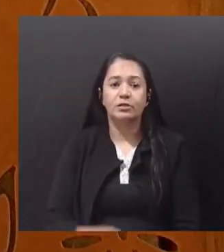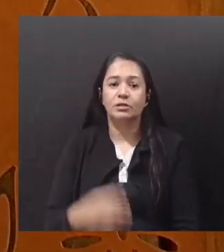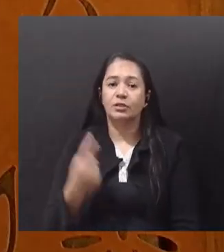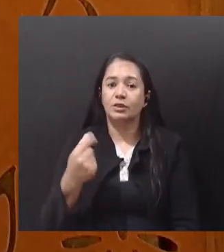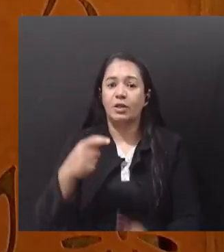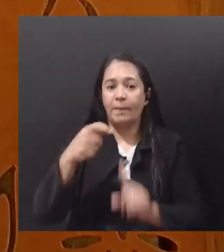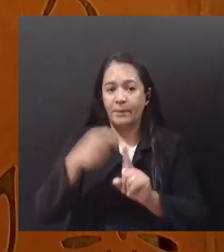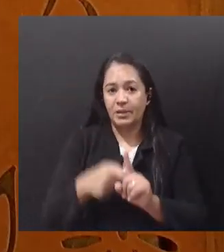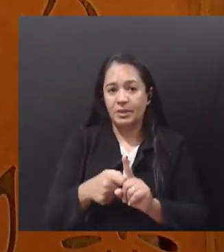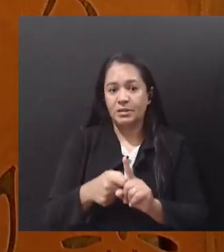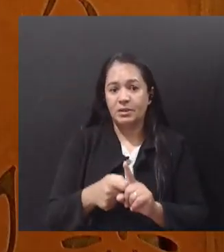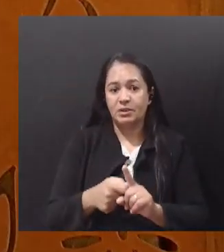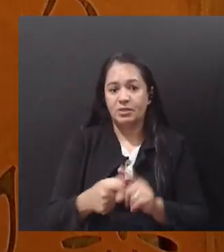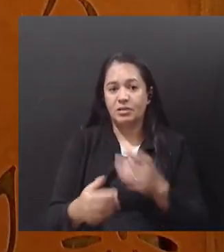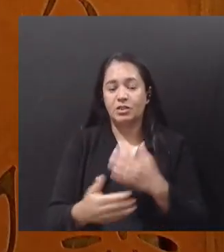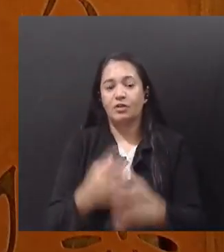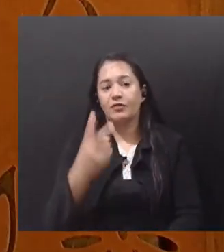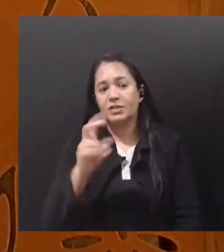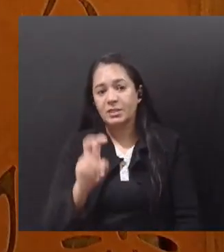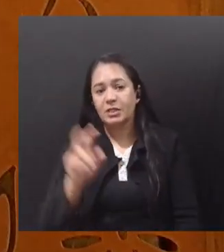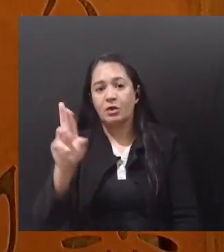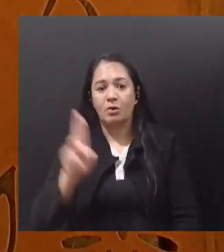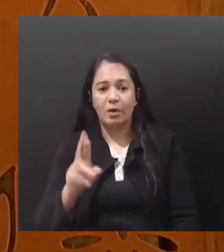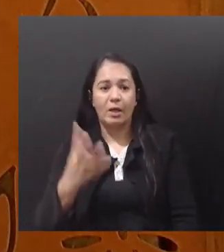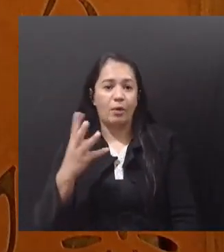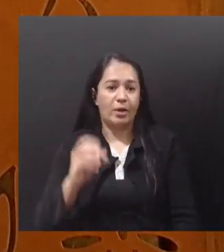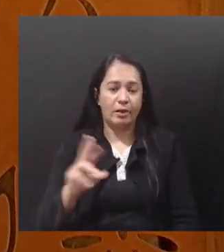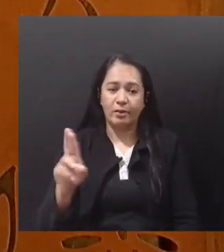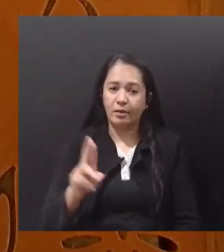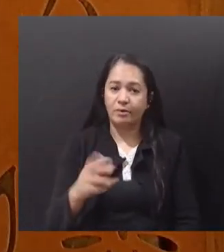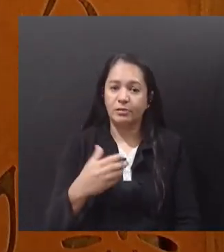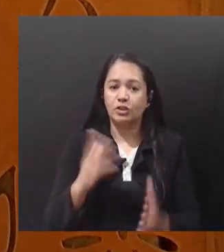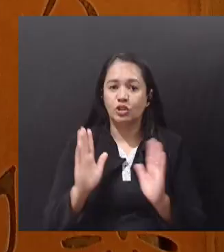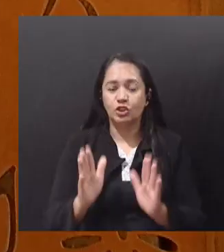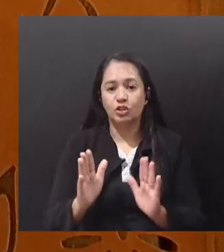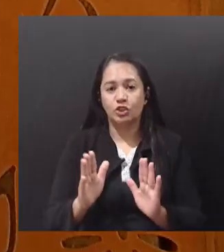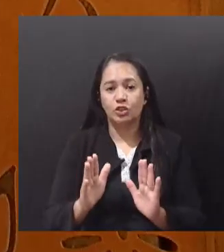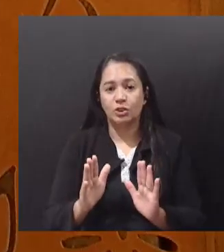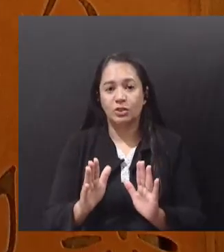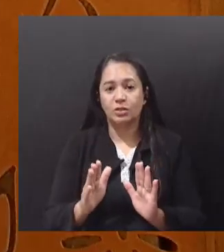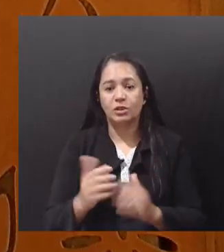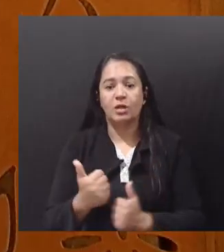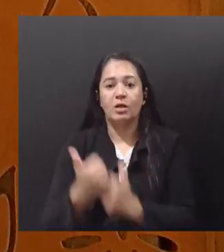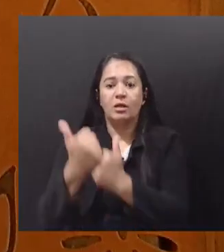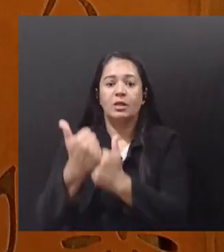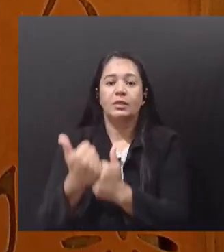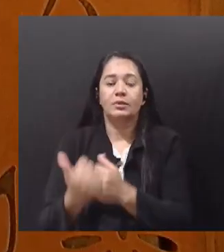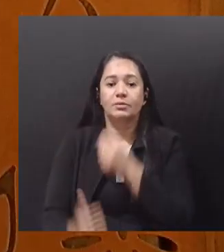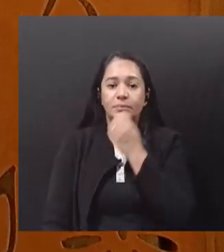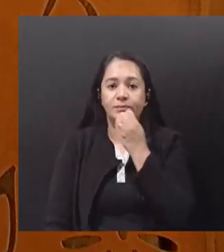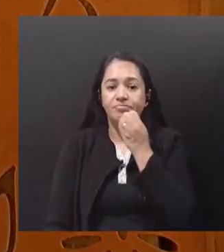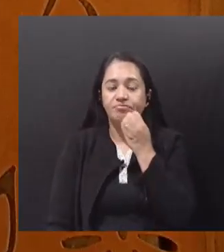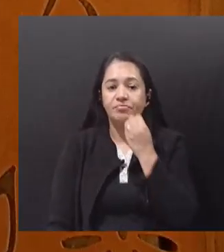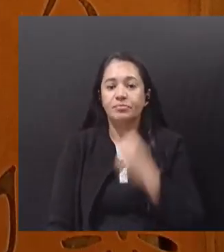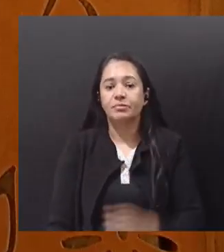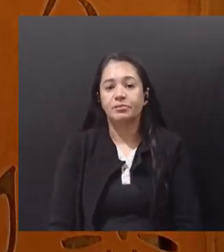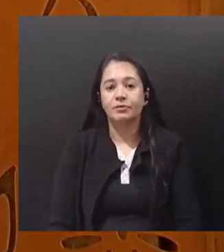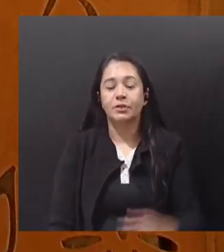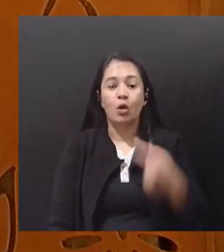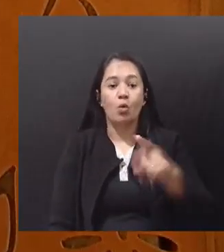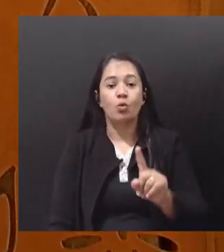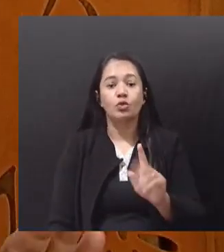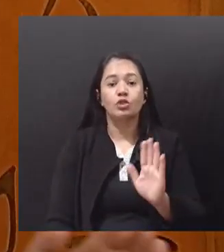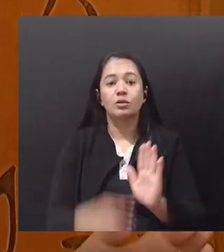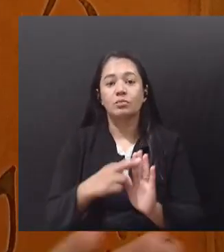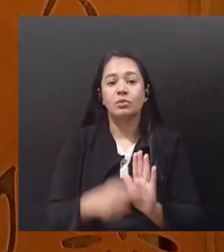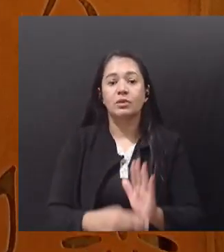recorrente, seja de 25, de 30, de 40, ela já é um padrinho, uma madrinha. E o último pré-requisito ser maior de